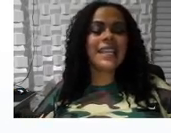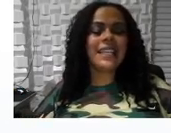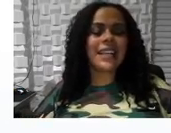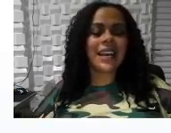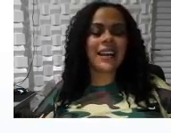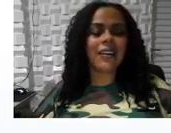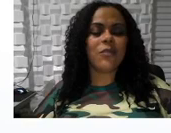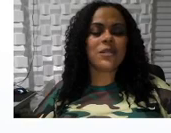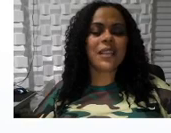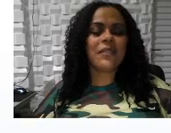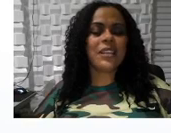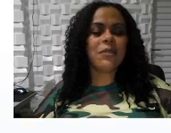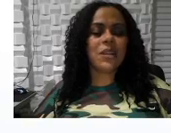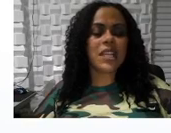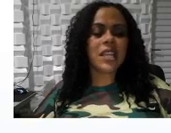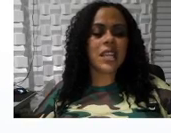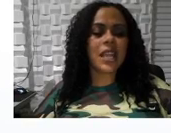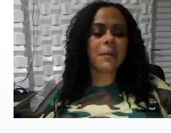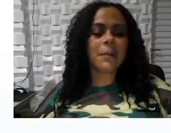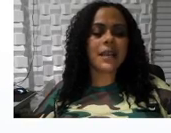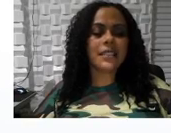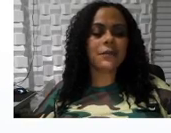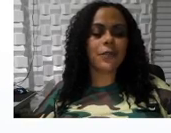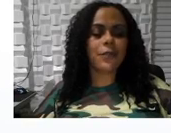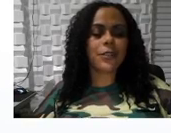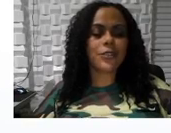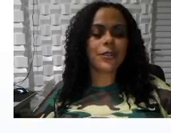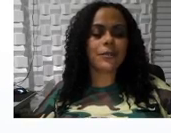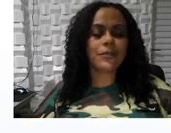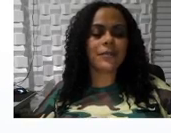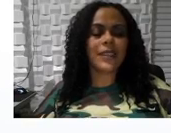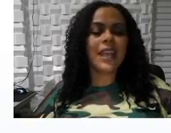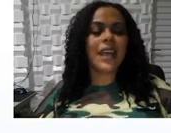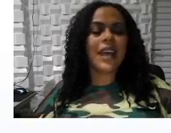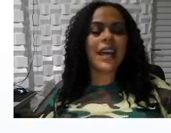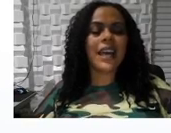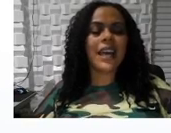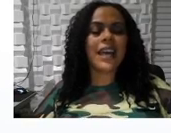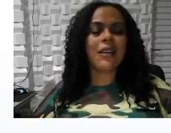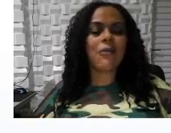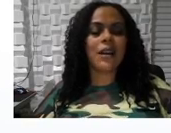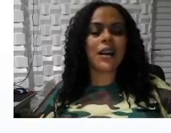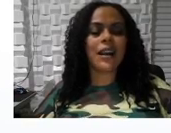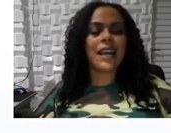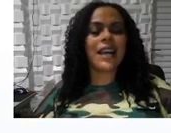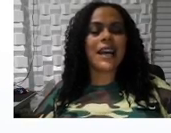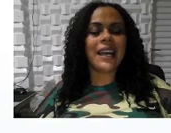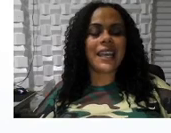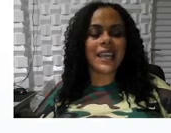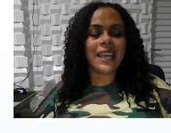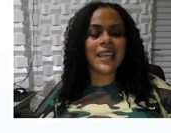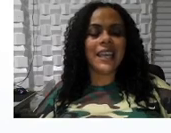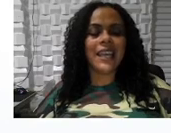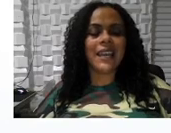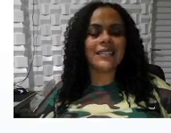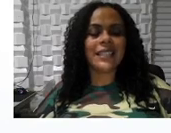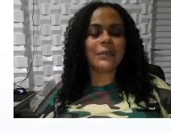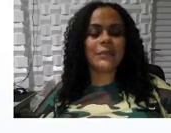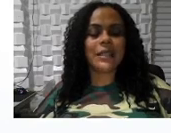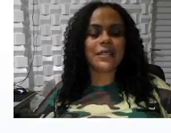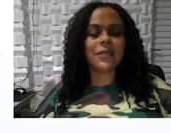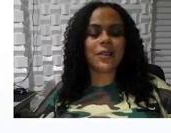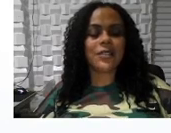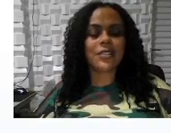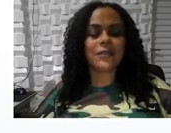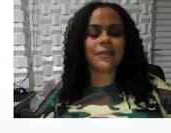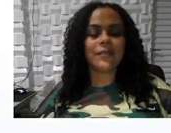linha. Observem que o li é a mais forte. Régua, ré é a sílaba mais